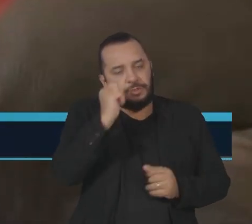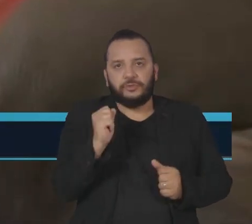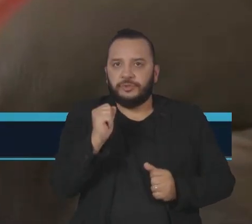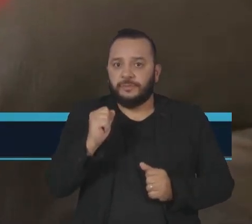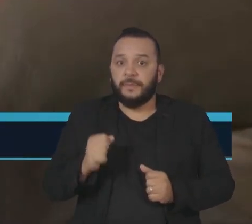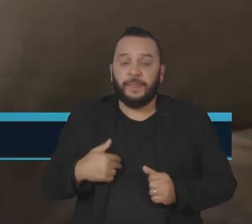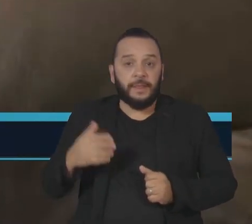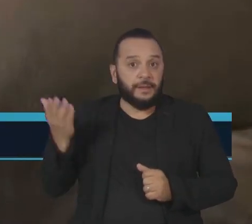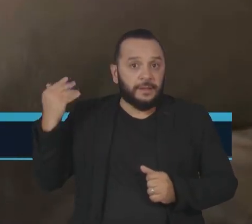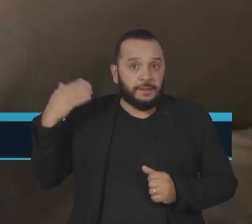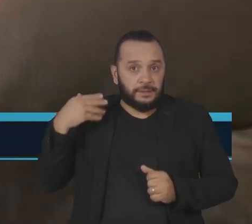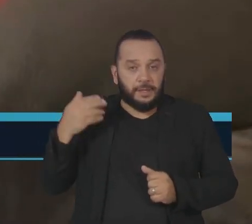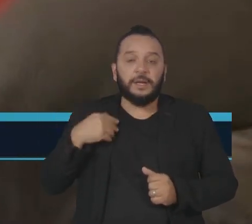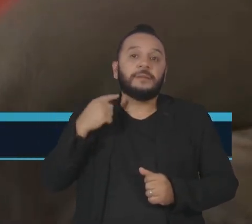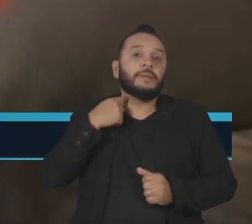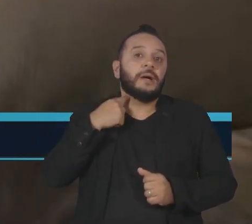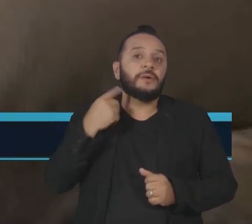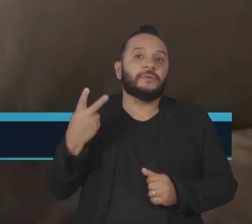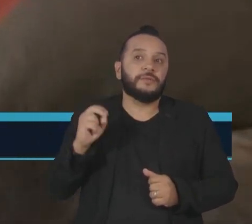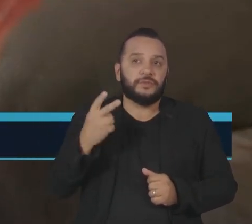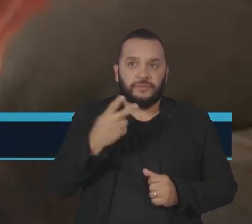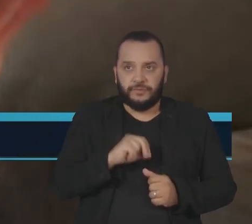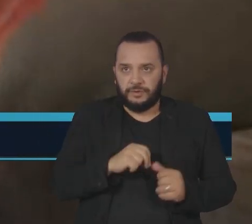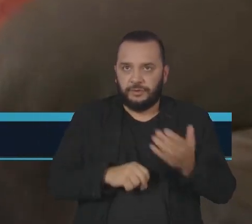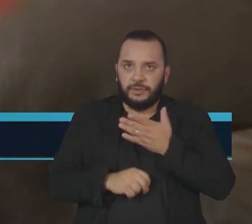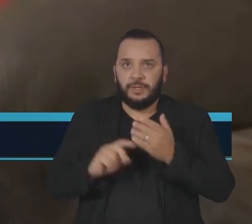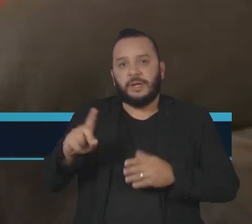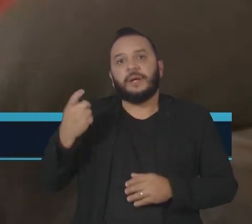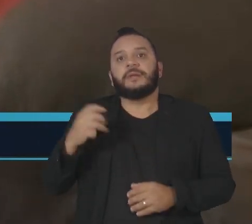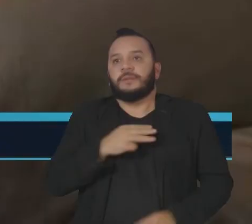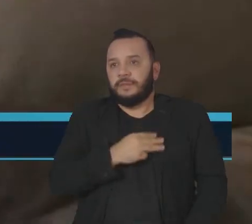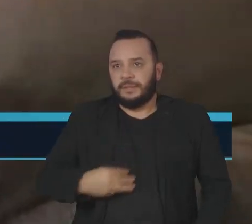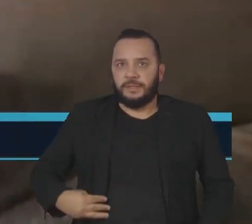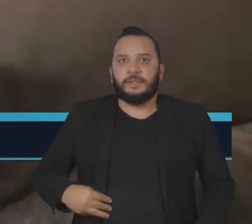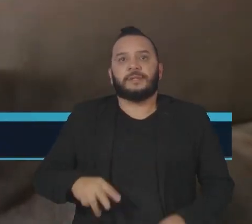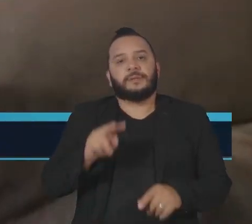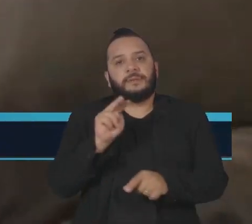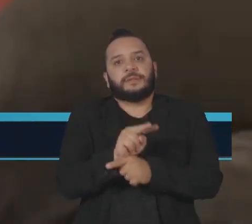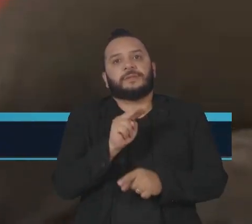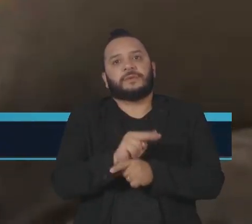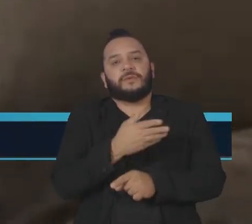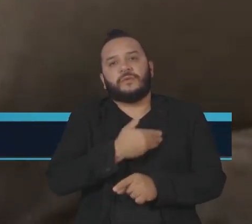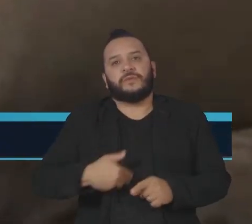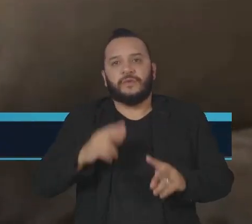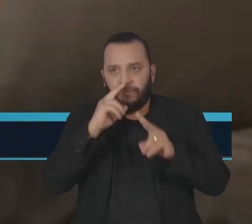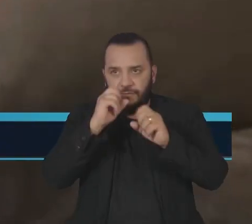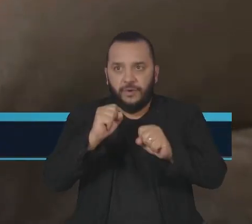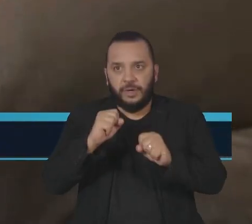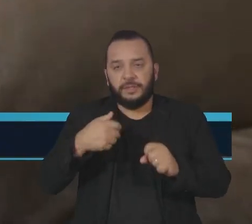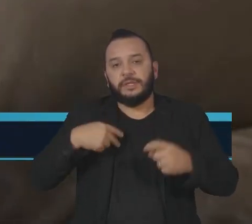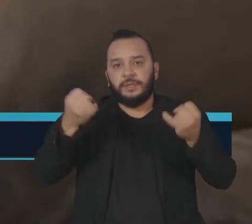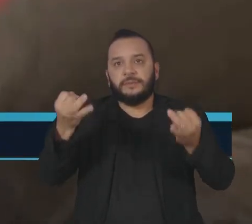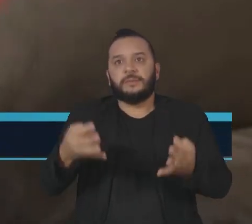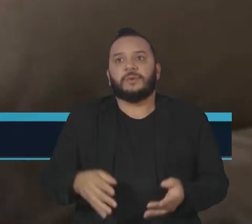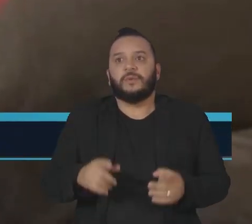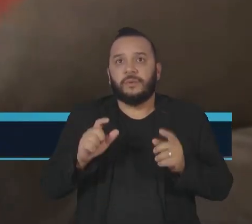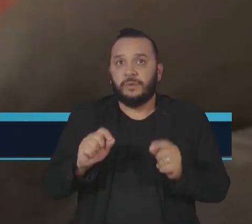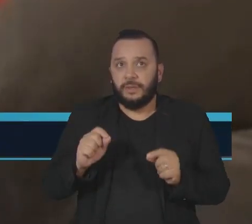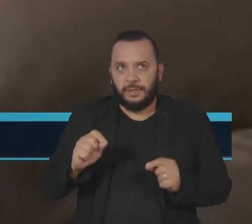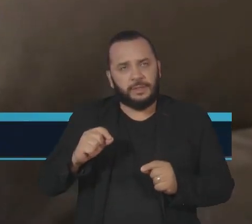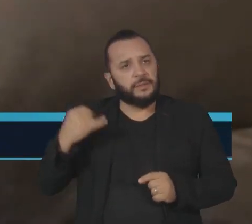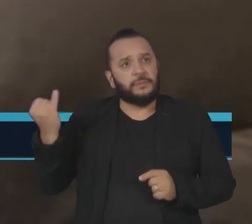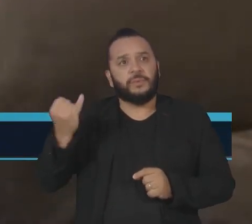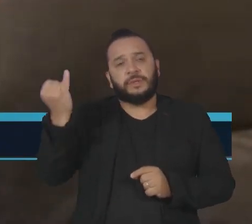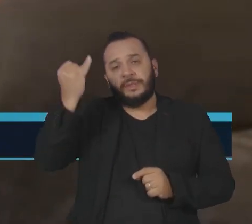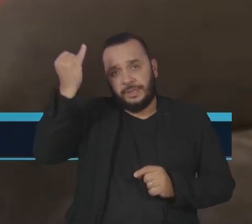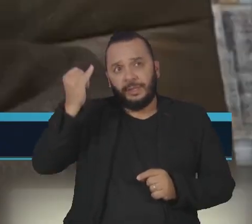da Cultura, em maio de 2020, o ex-ministro defendeu o Estado forte e deixou uma lição que parece ultrapassar